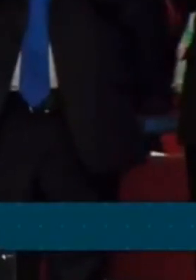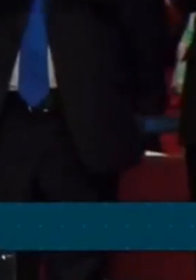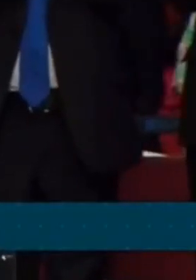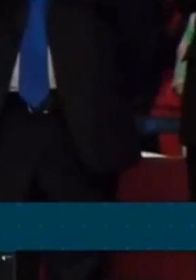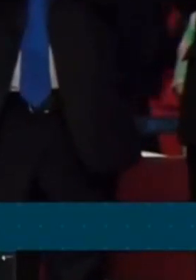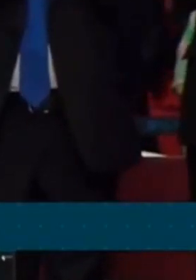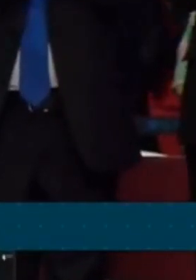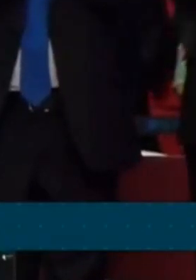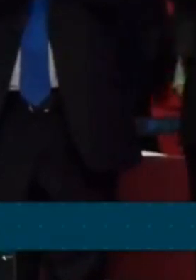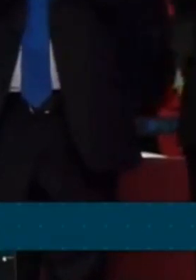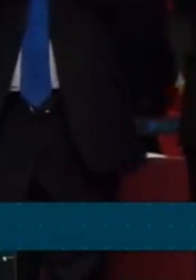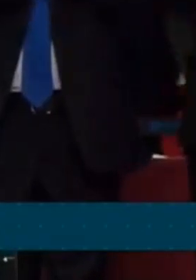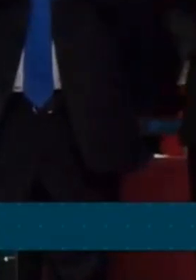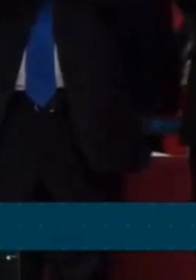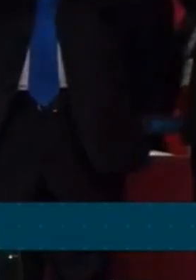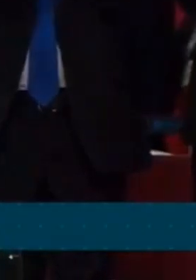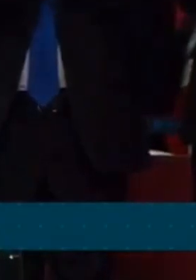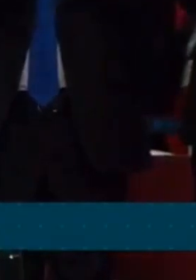Bolsonaro.